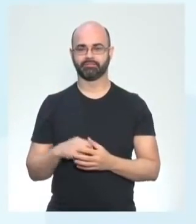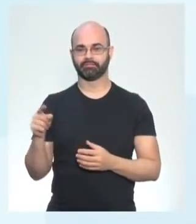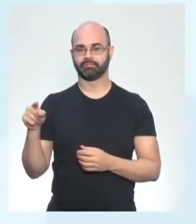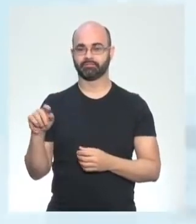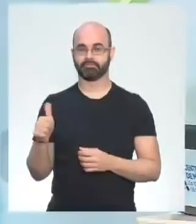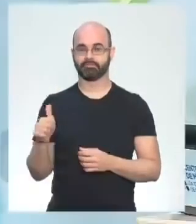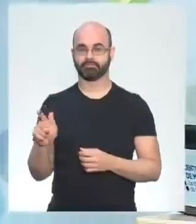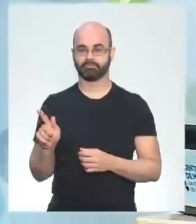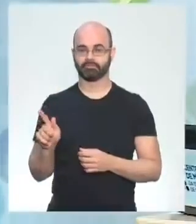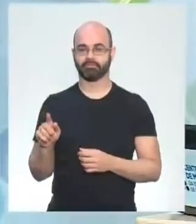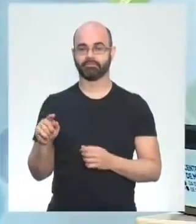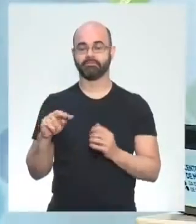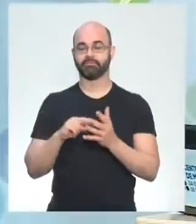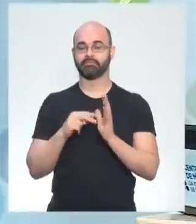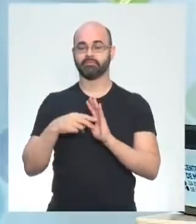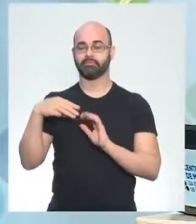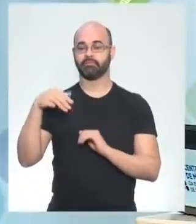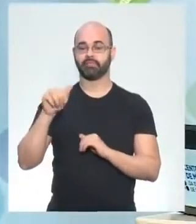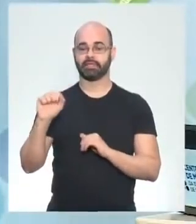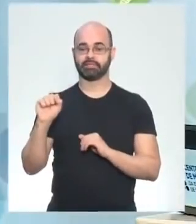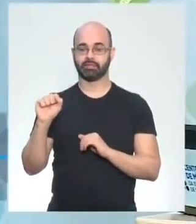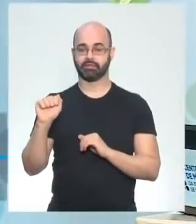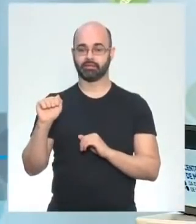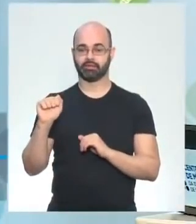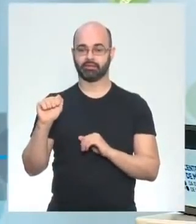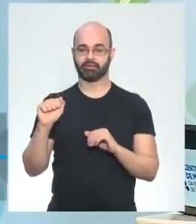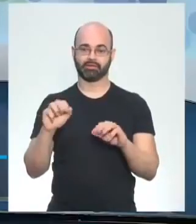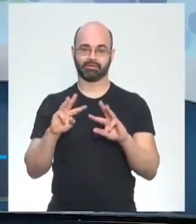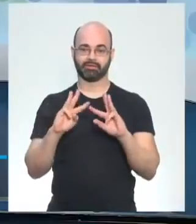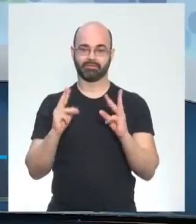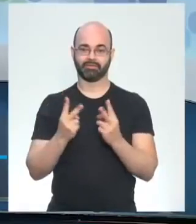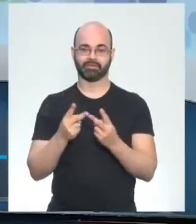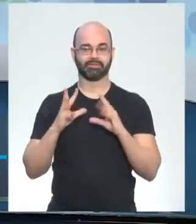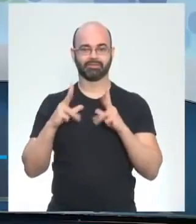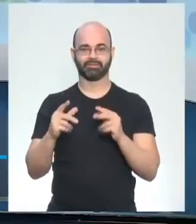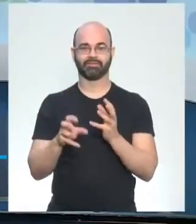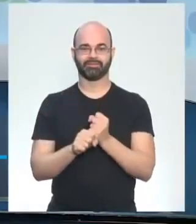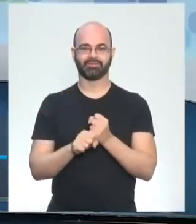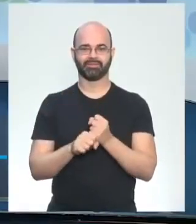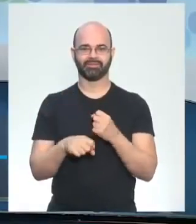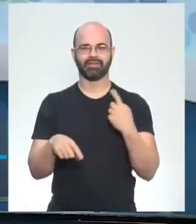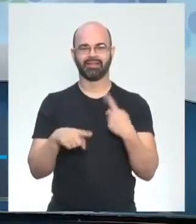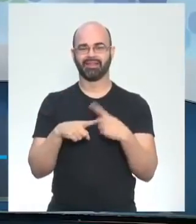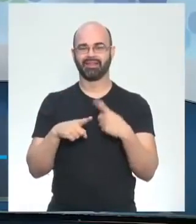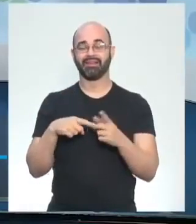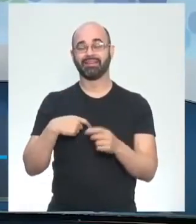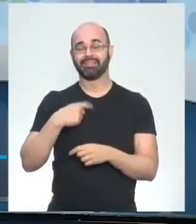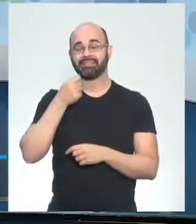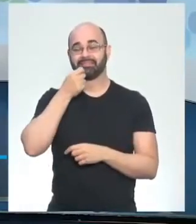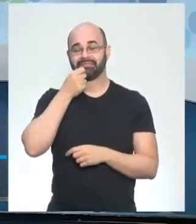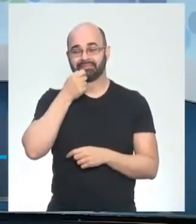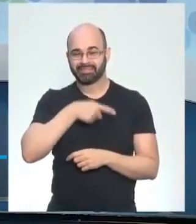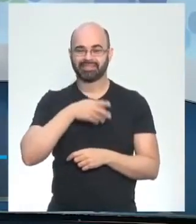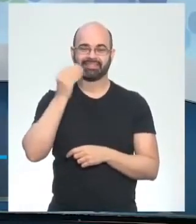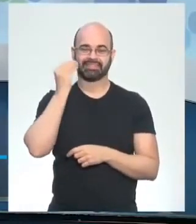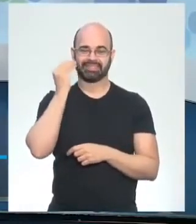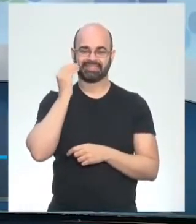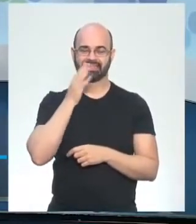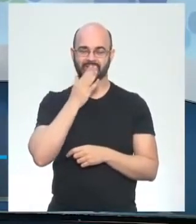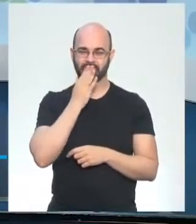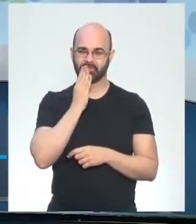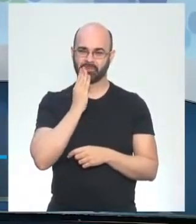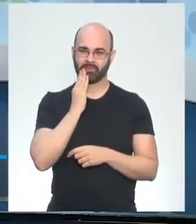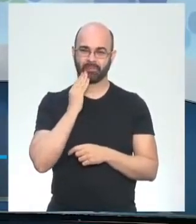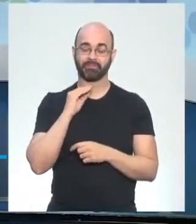massa desse anel, contando tudo, né? Isso aí. O que é? A gente tenta não fazer a piada. Né? Ai, O pessoal mandou vai, aqui solta.